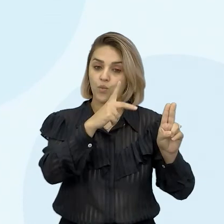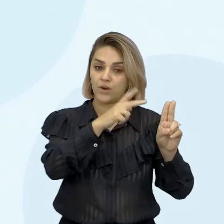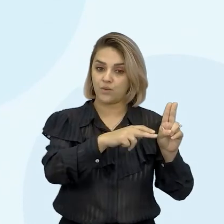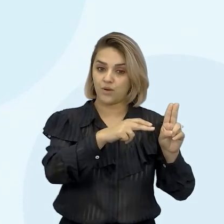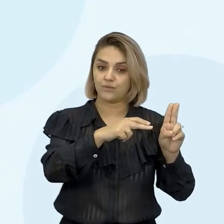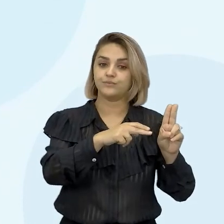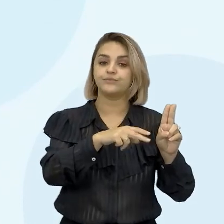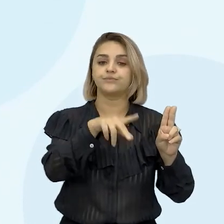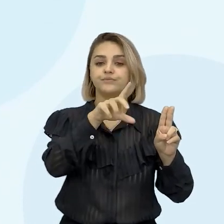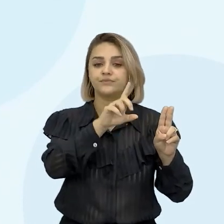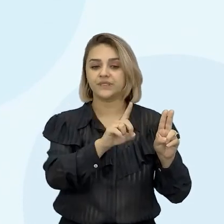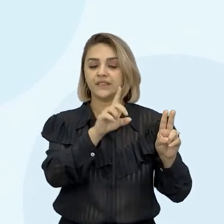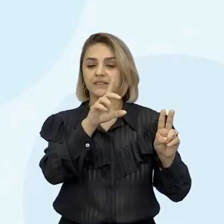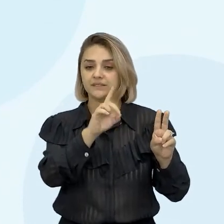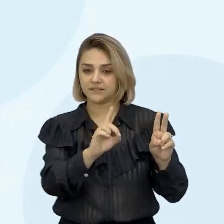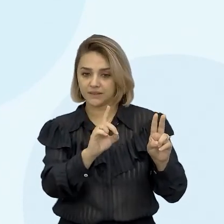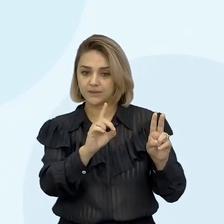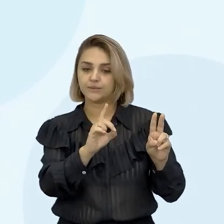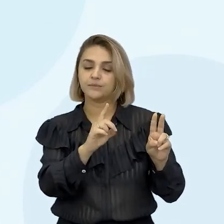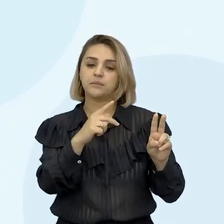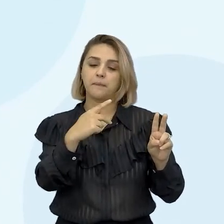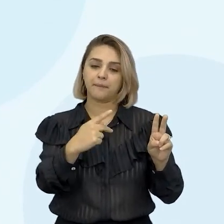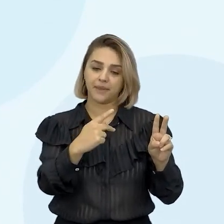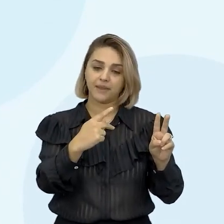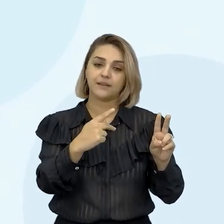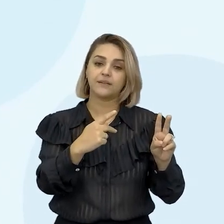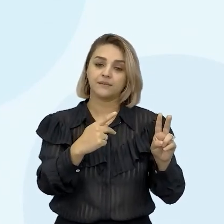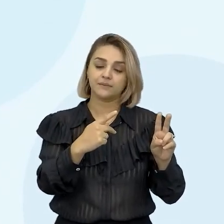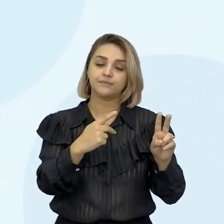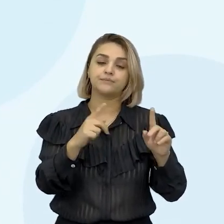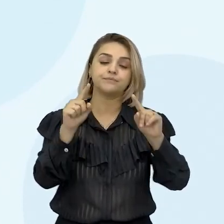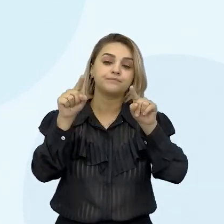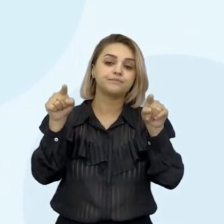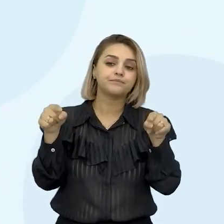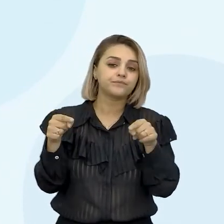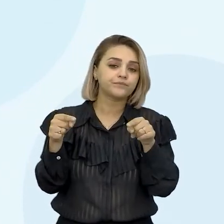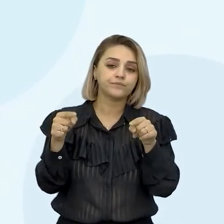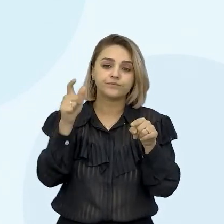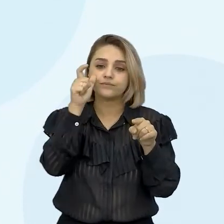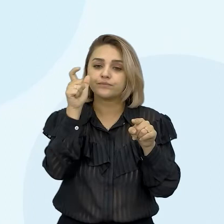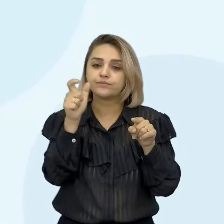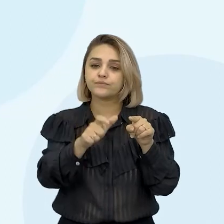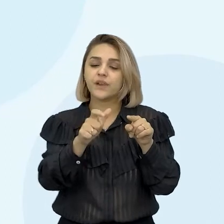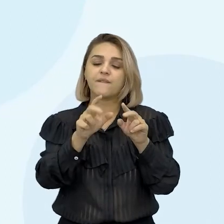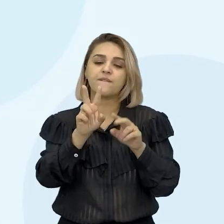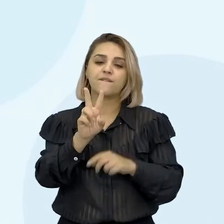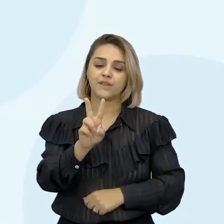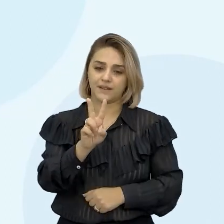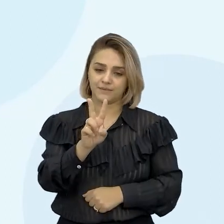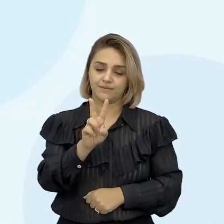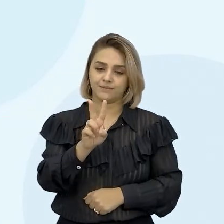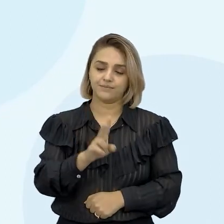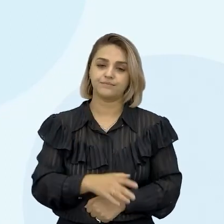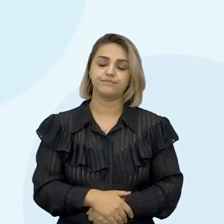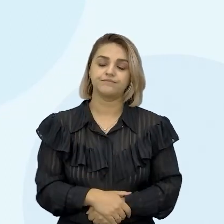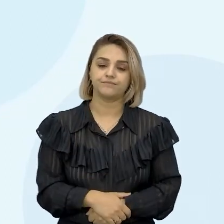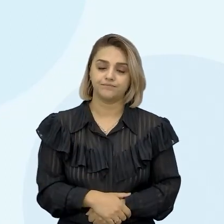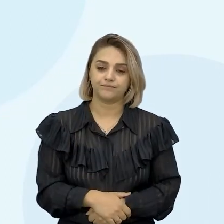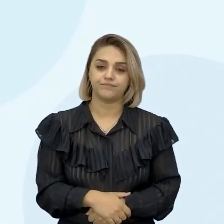diferença de potencial elétrico e o que interessa agora a unidade é volte